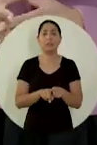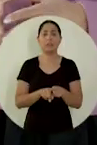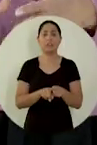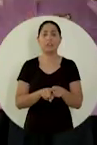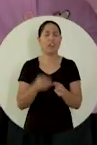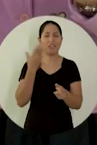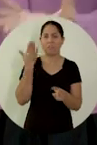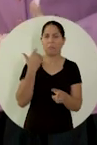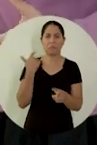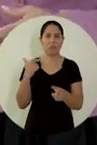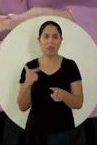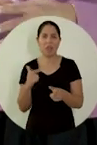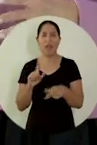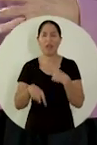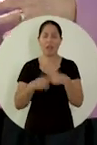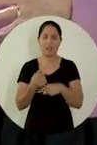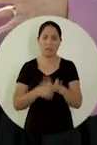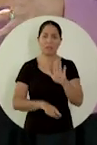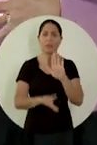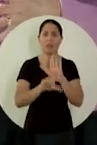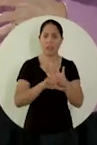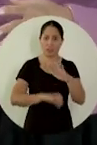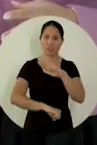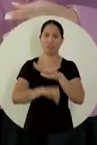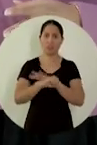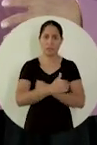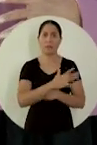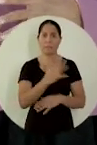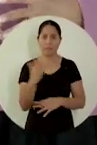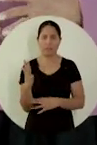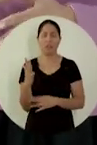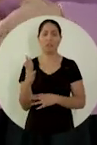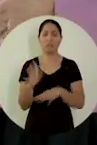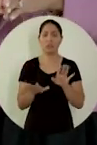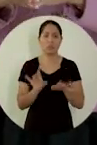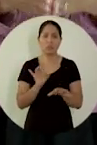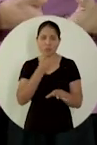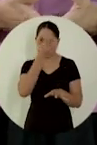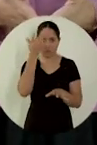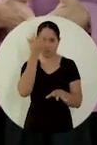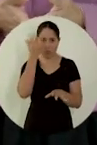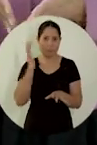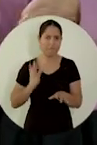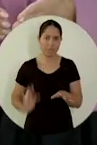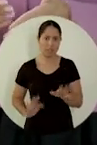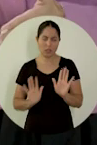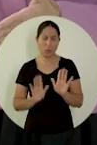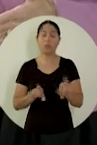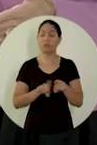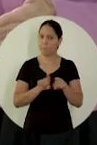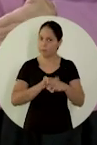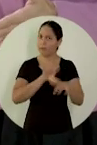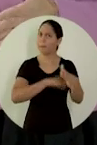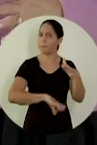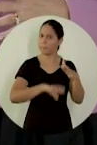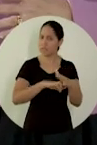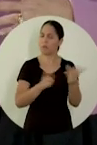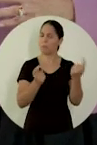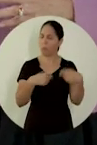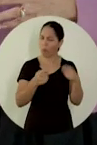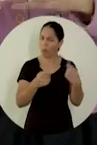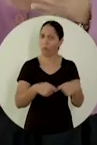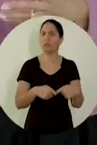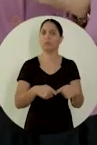foi considerado uma grande novidade. Depois veio a Lei de Crimes Ambientais. Então, não só as pessoas físicas, como também as pessoas jurídicas